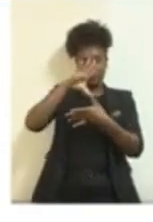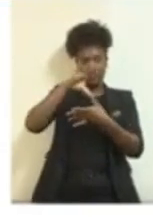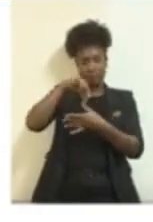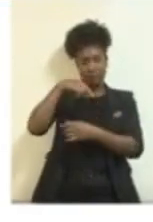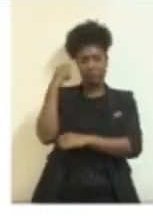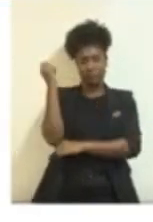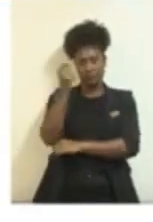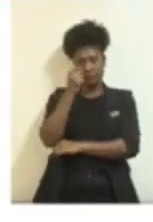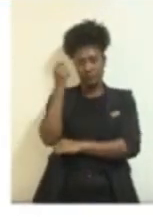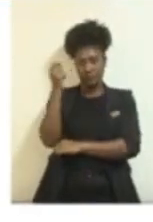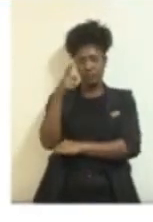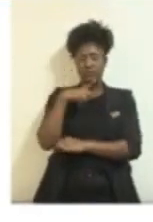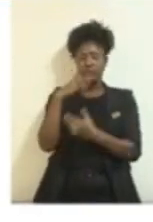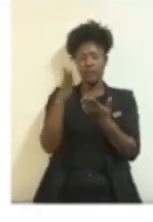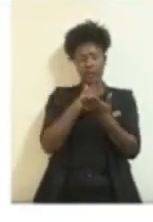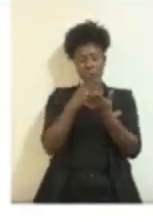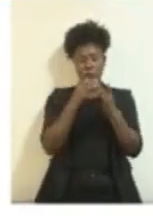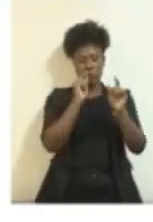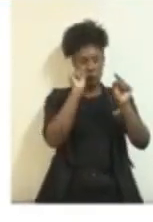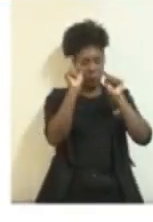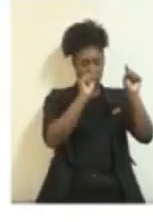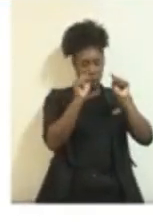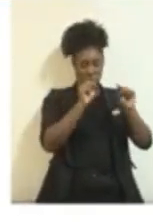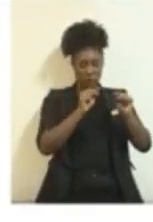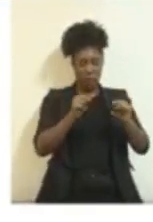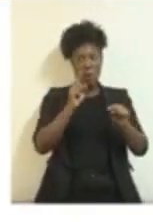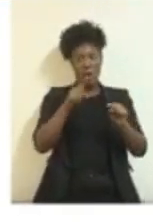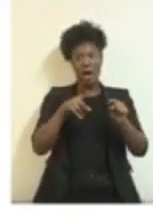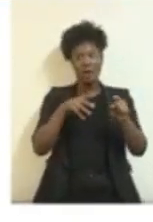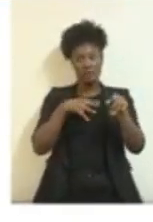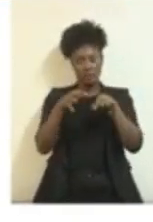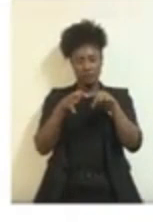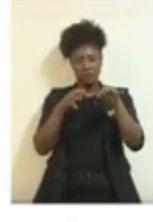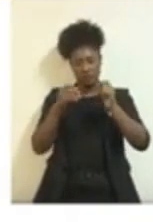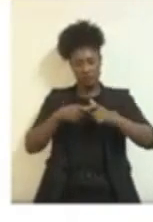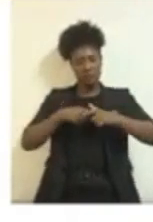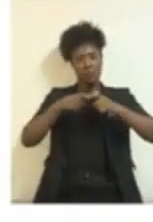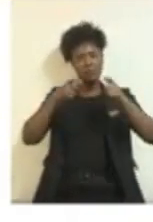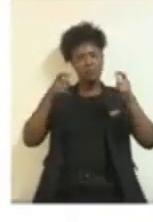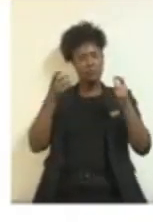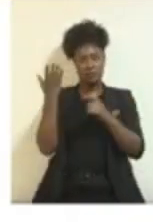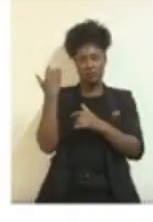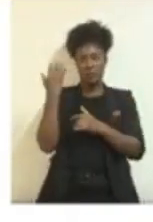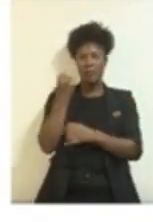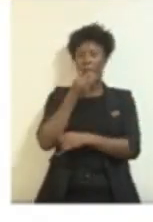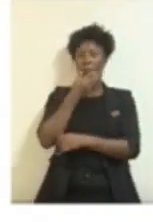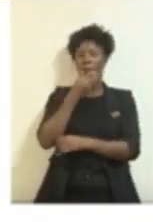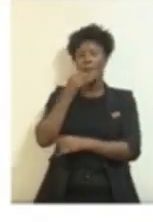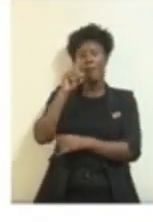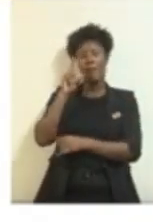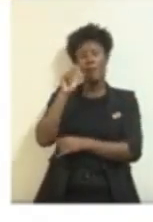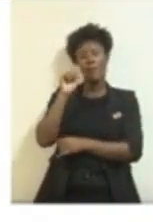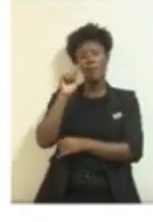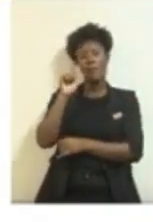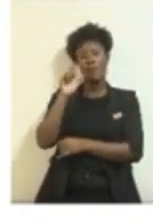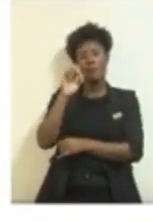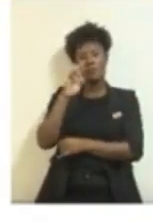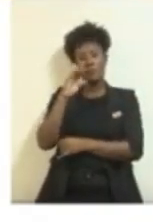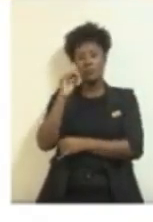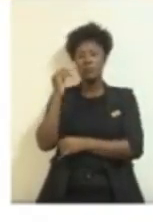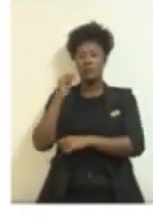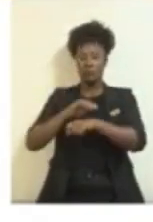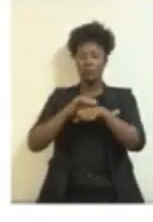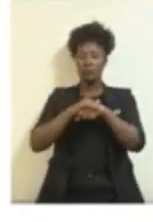aí são vários pontos de amostragem, foi um projeto grande, CISPIOTA, coordenado pelo Valério, na época que a gente fez levantamento, e depois a